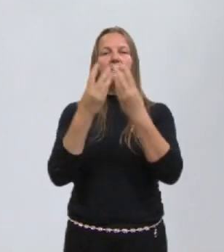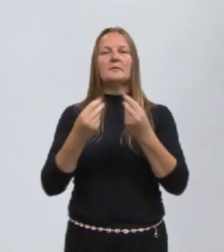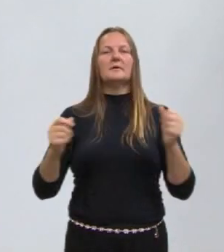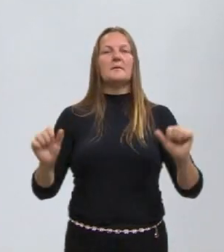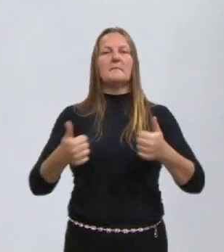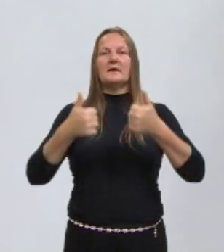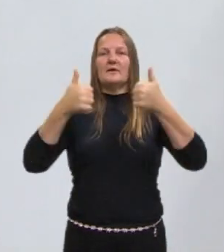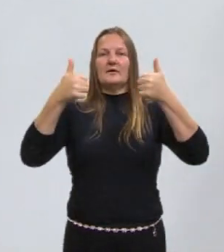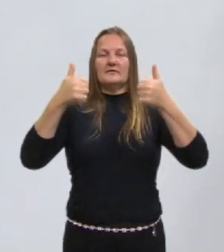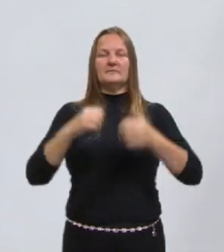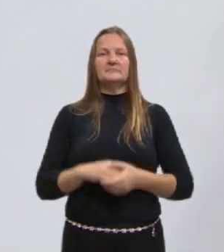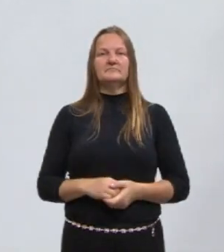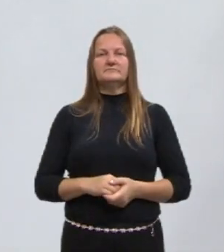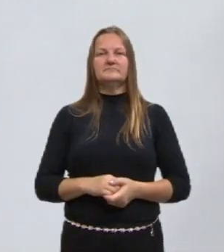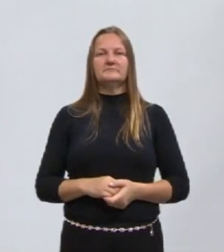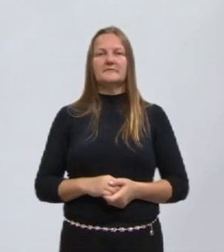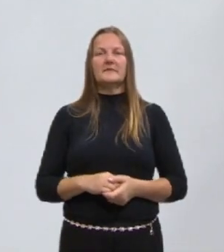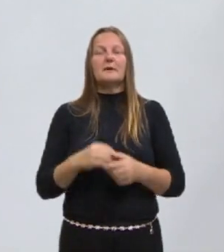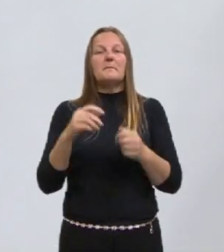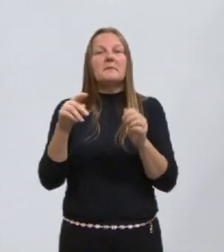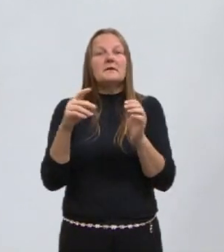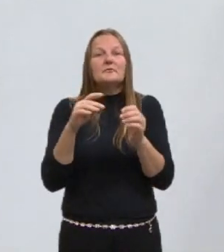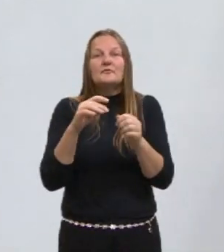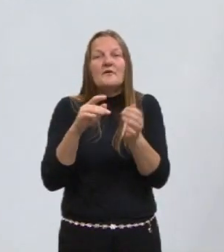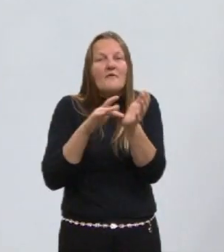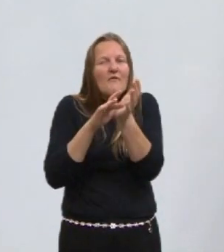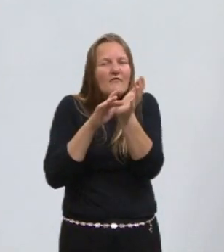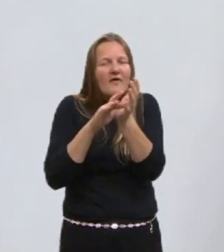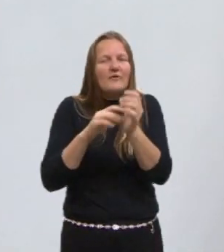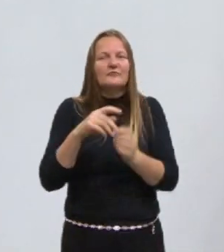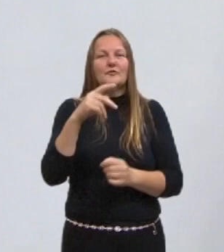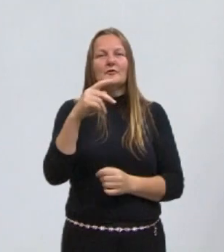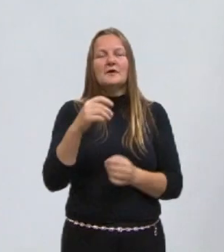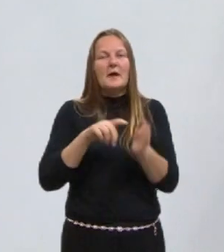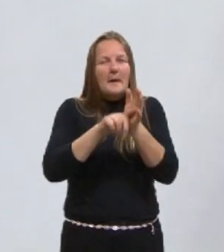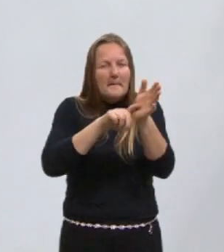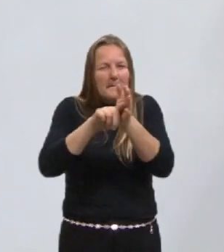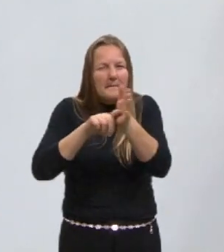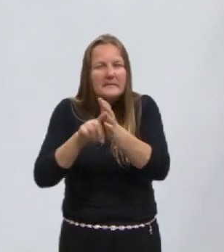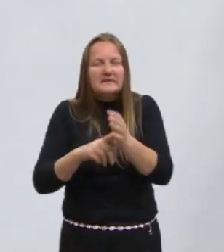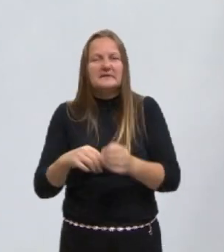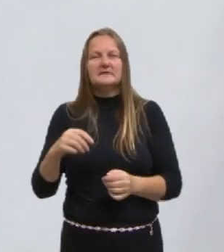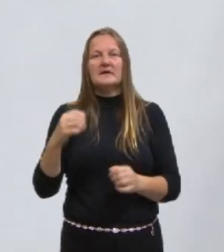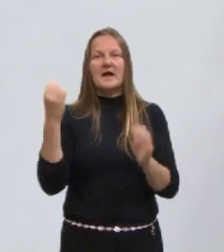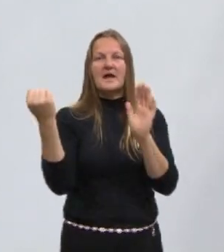melhor, mesmo que seja placebo. E aí na pesquisa, né, vai ter anotado lá